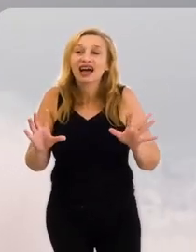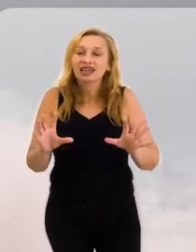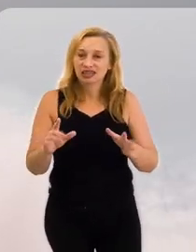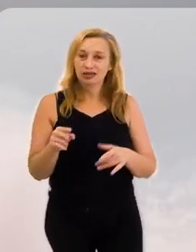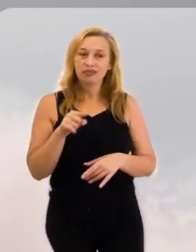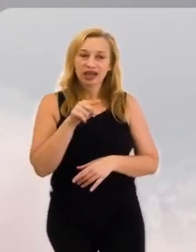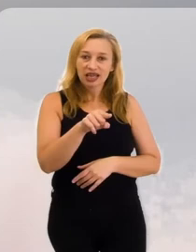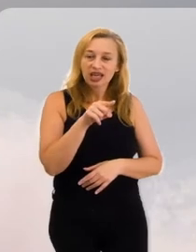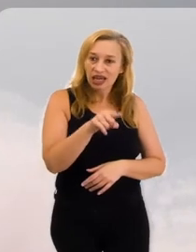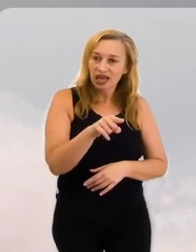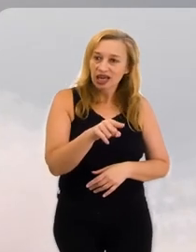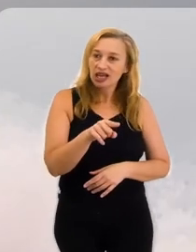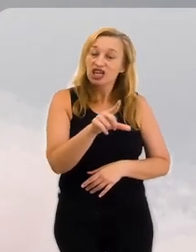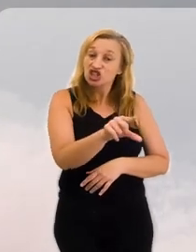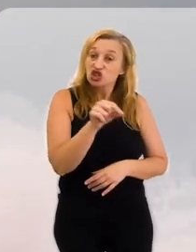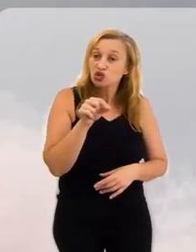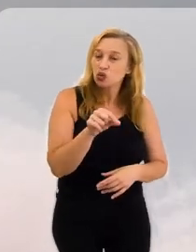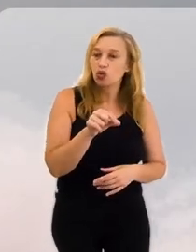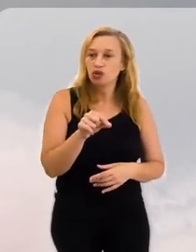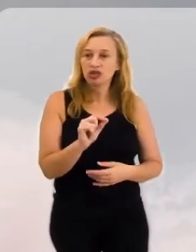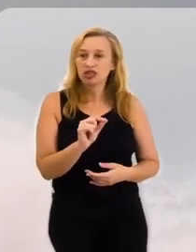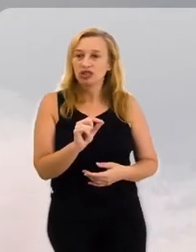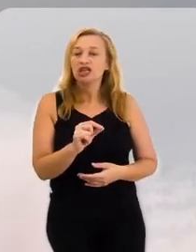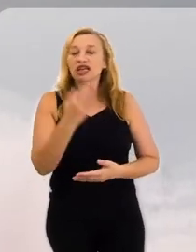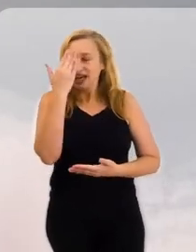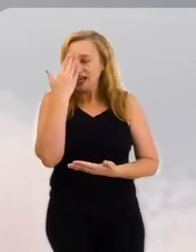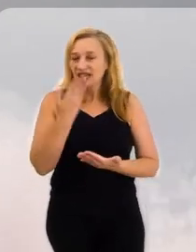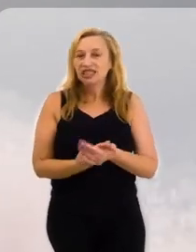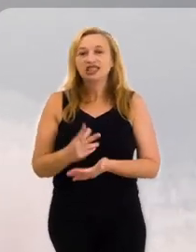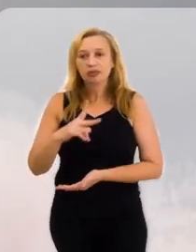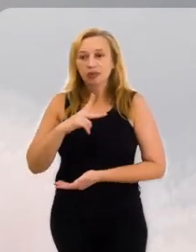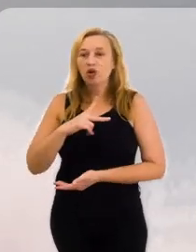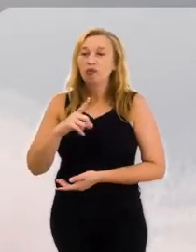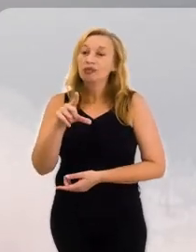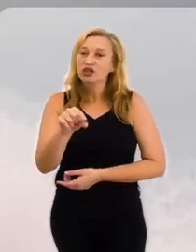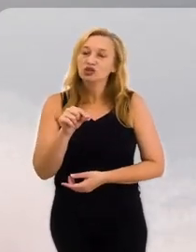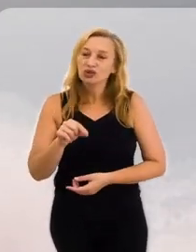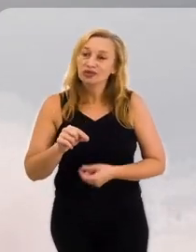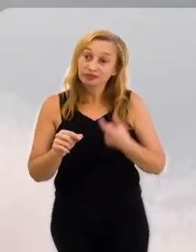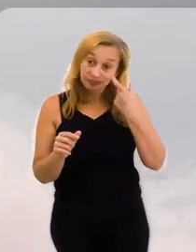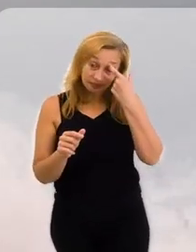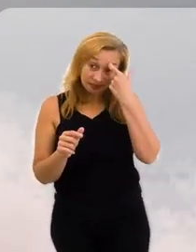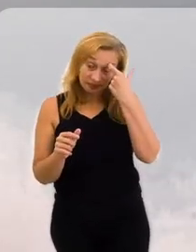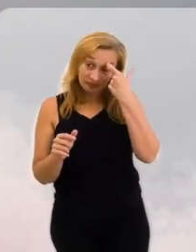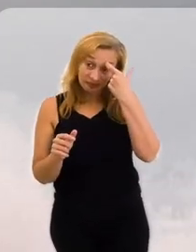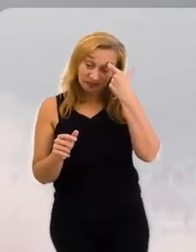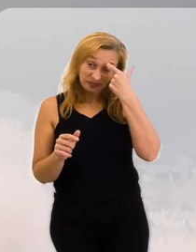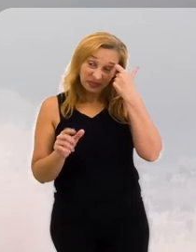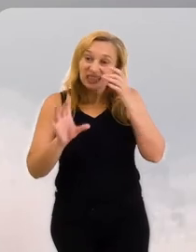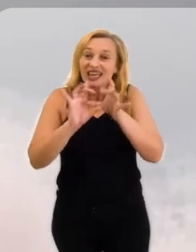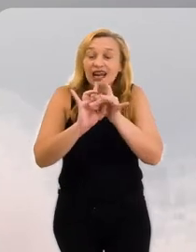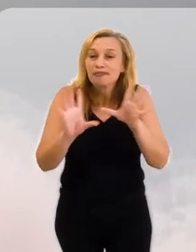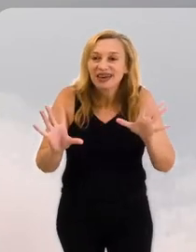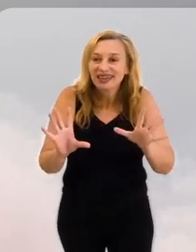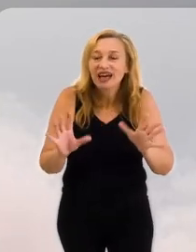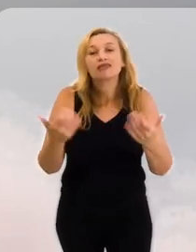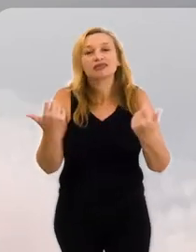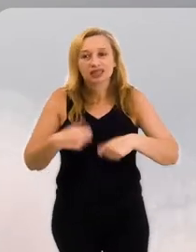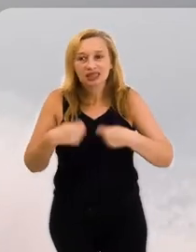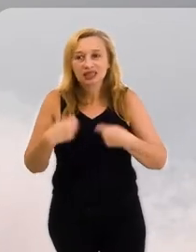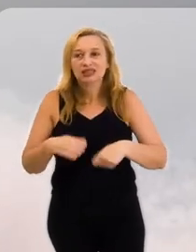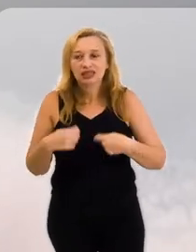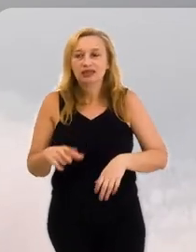liberdade para que ele se confronte com as opções que o mundo tem ele confia em si próprio para fazer escolhas esse nível de liberdade